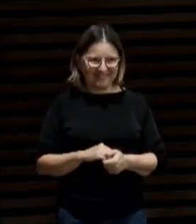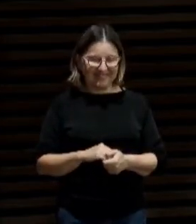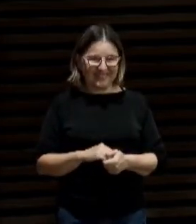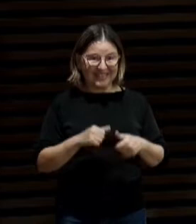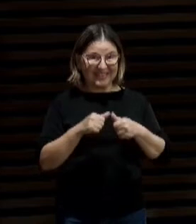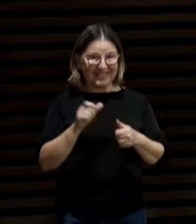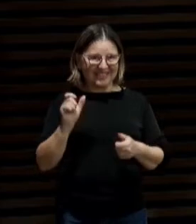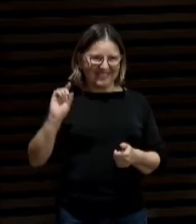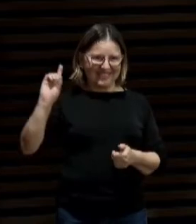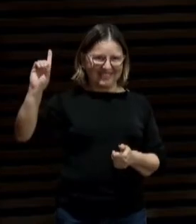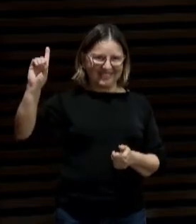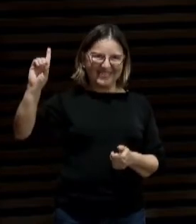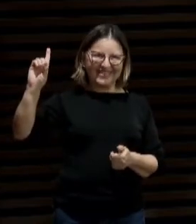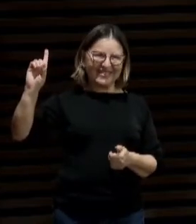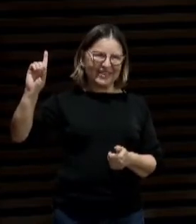palavra.